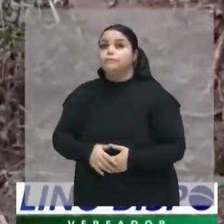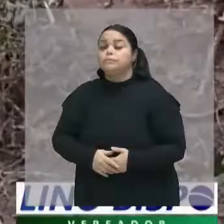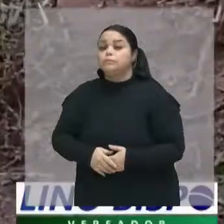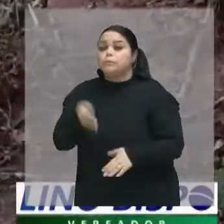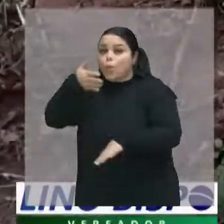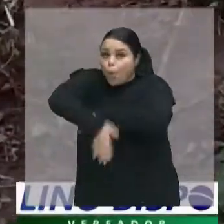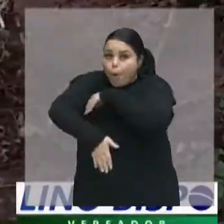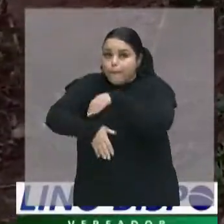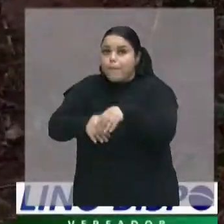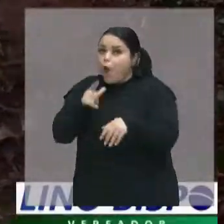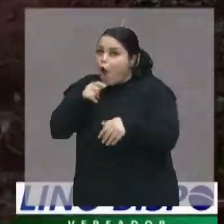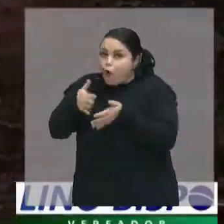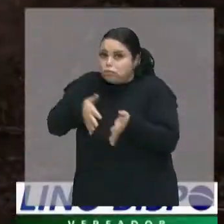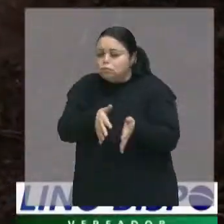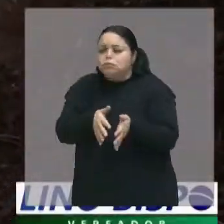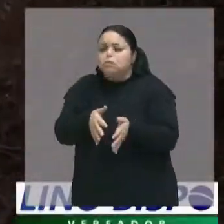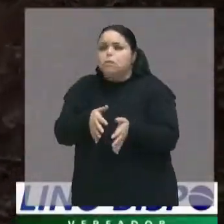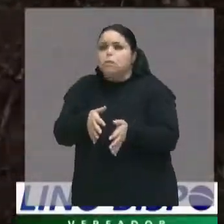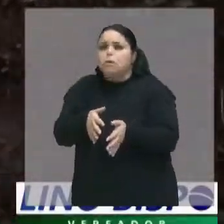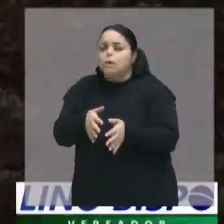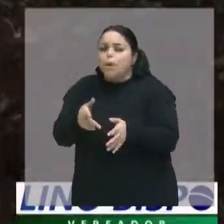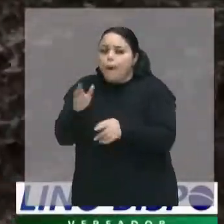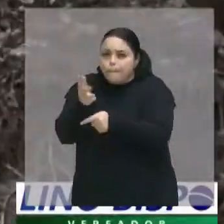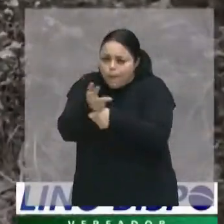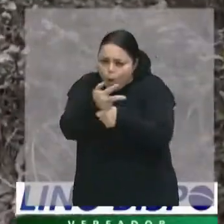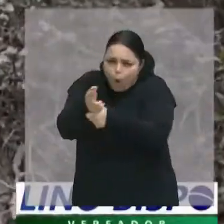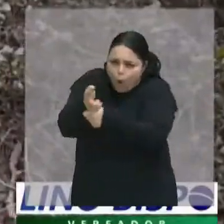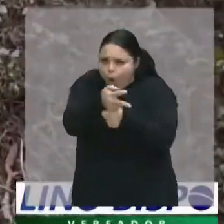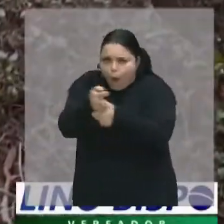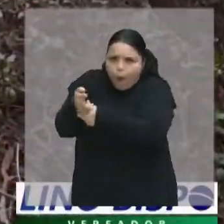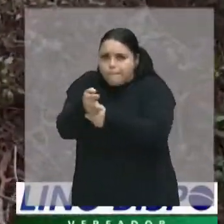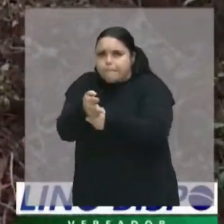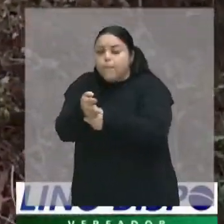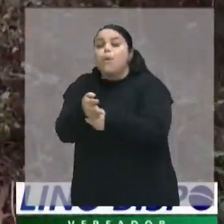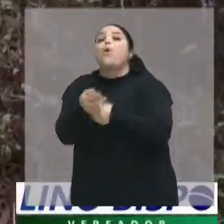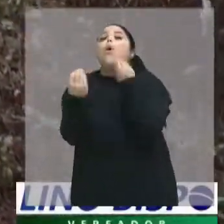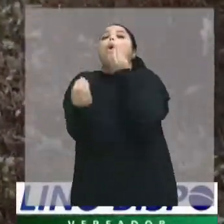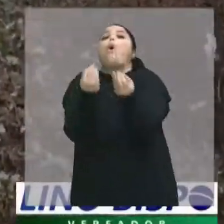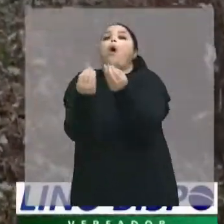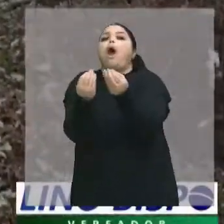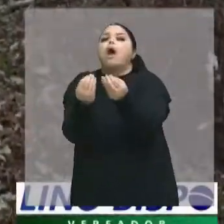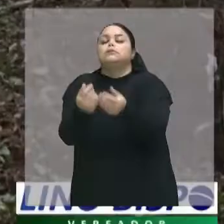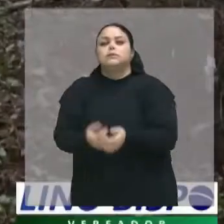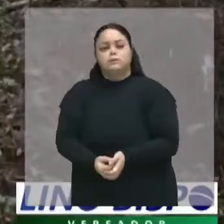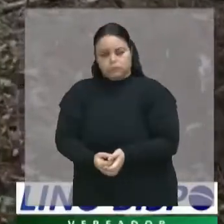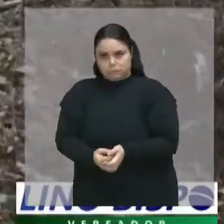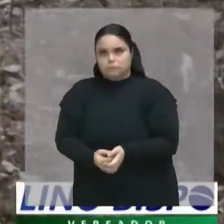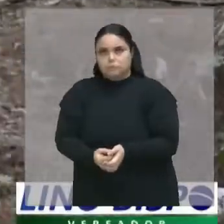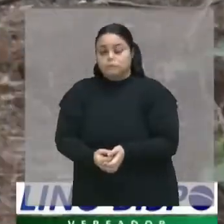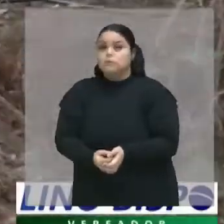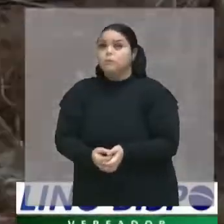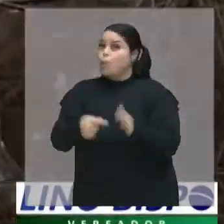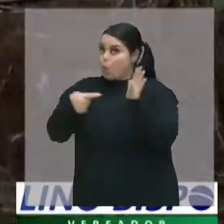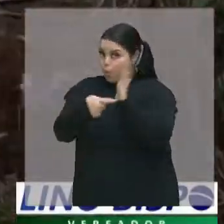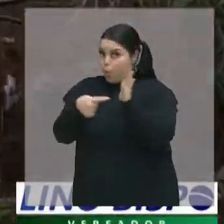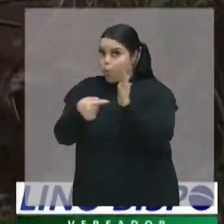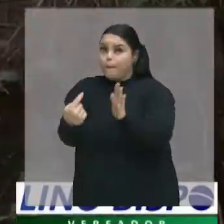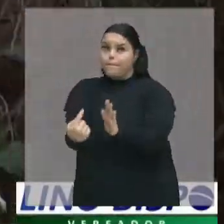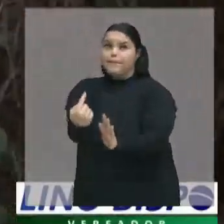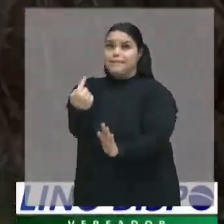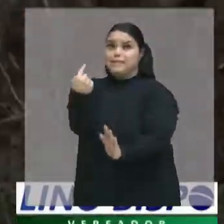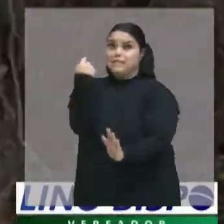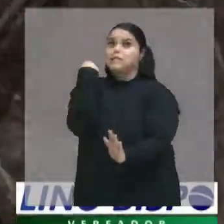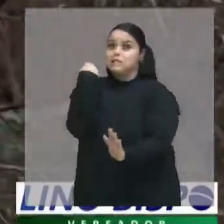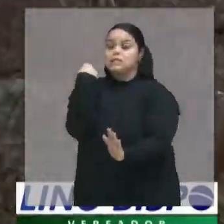dentro do rio tentar pegar umas imagens para vocês de como está a situação que nós denunciamos lá atrás,